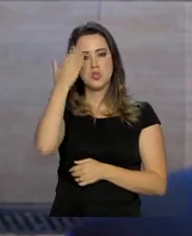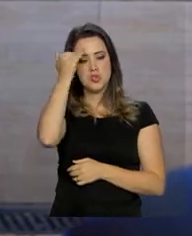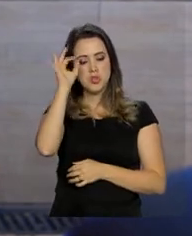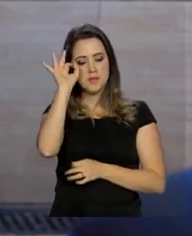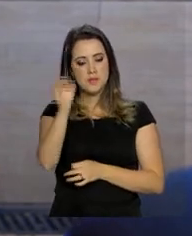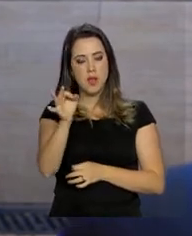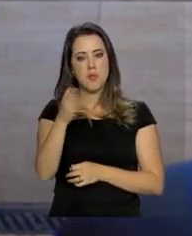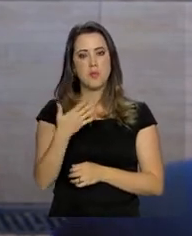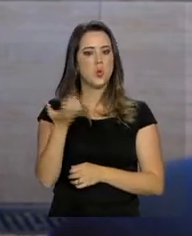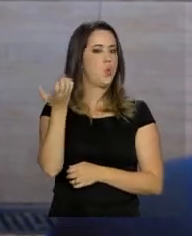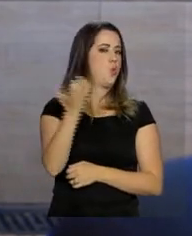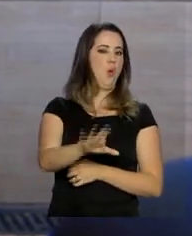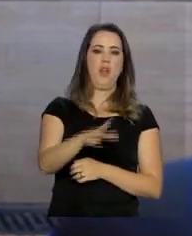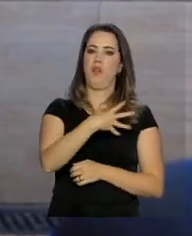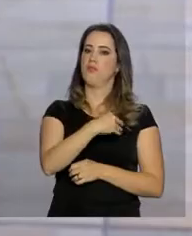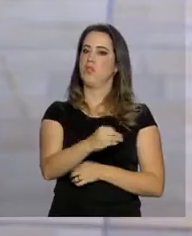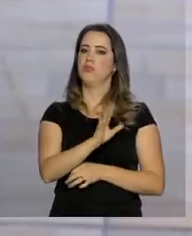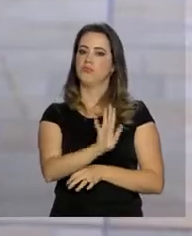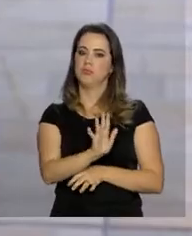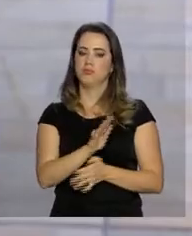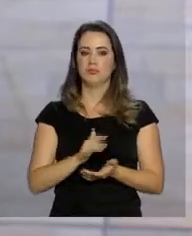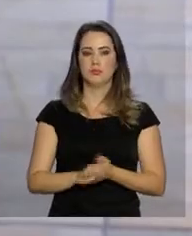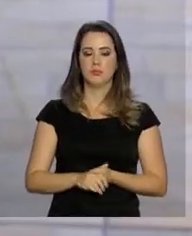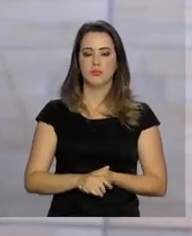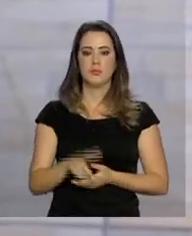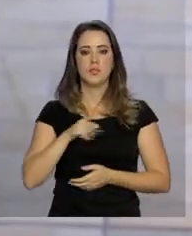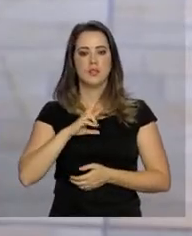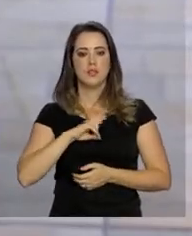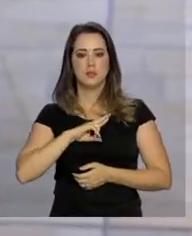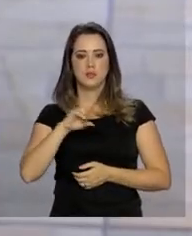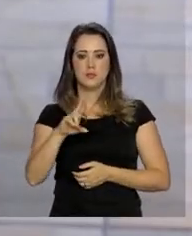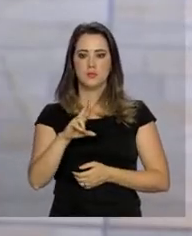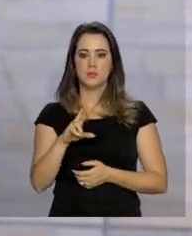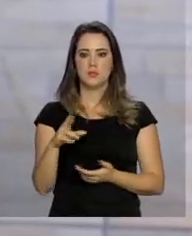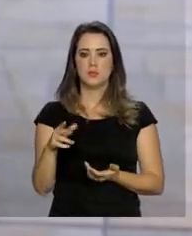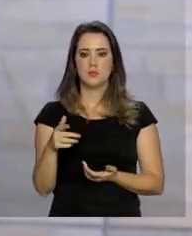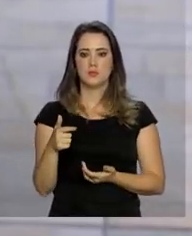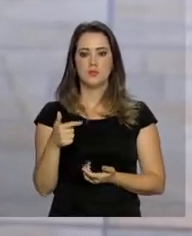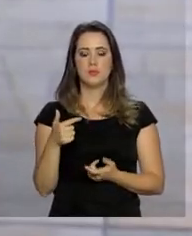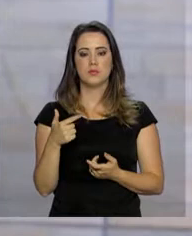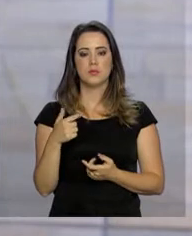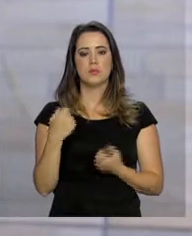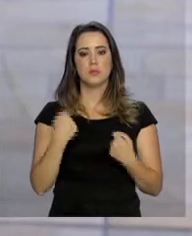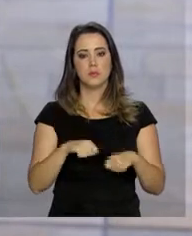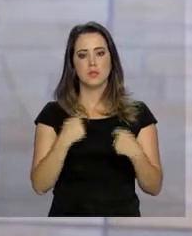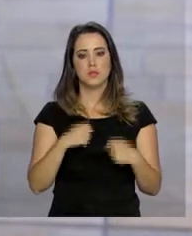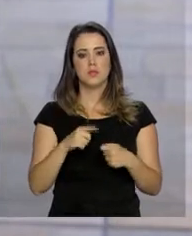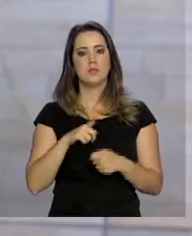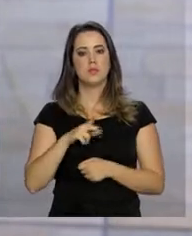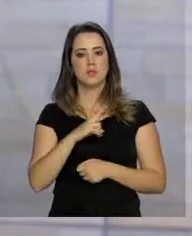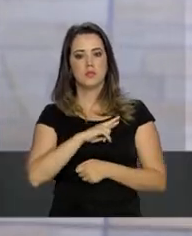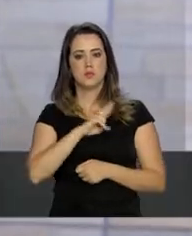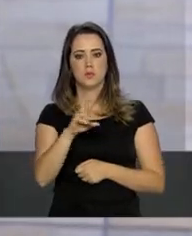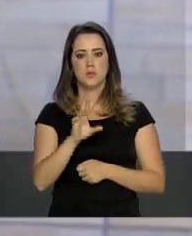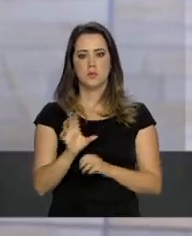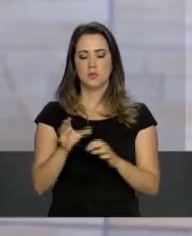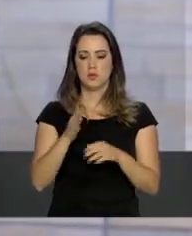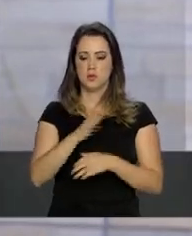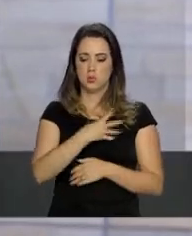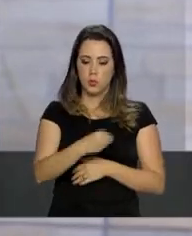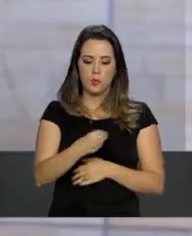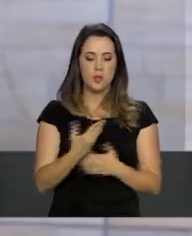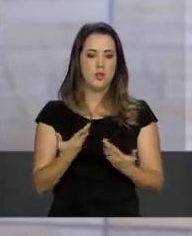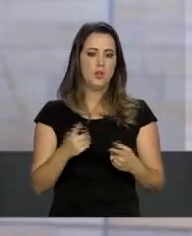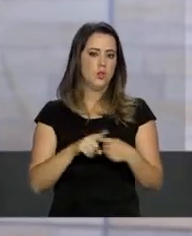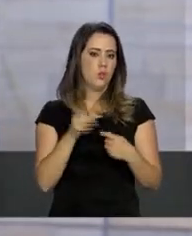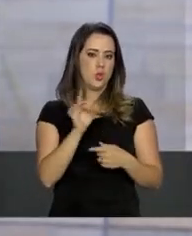não quer ter filhos é a questão da responsabilidade que eu acho que a gente tem que ter responsabilidade por um outro sei que você coloca no mundo